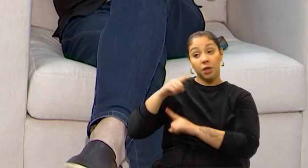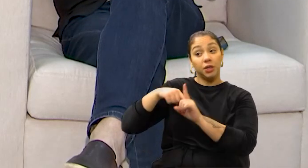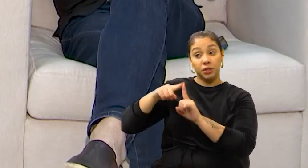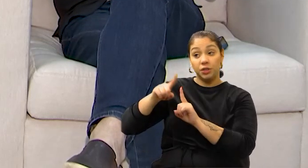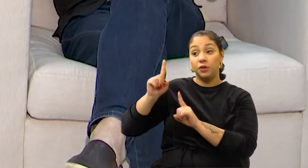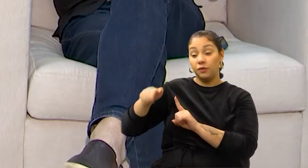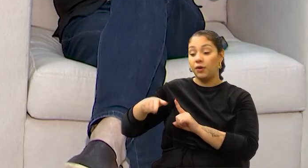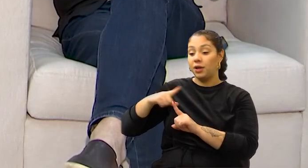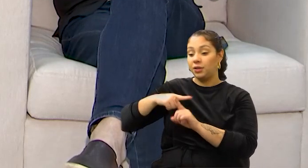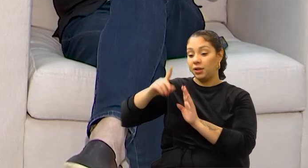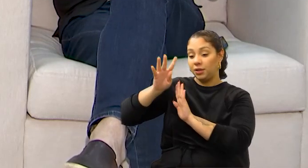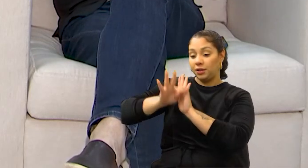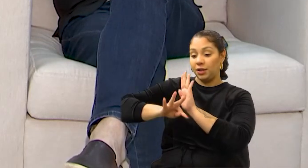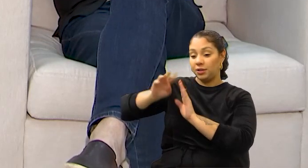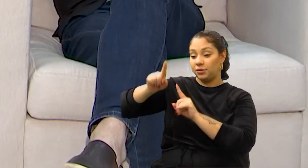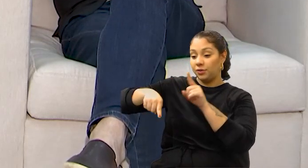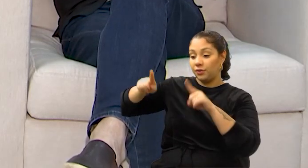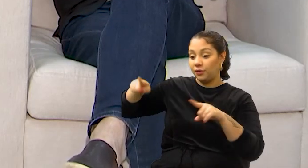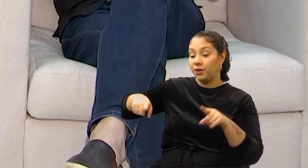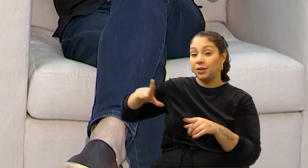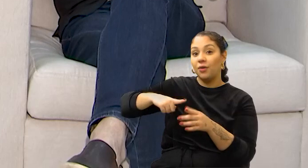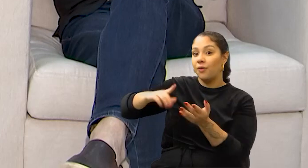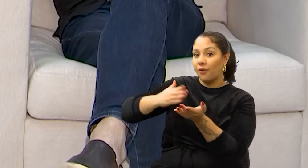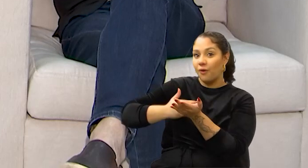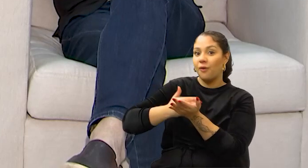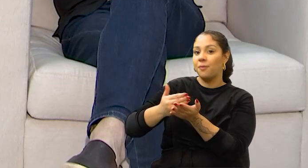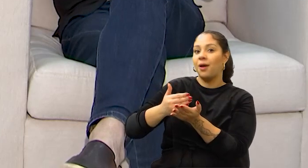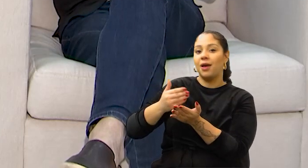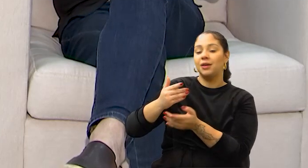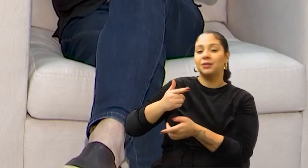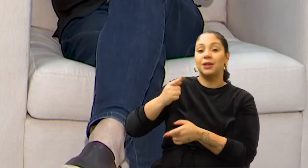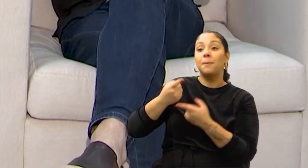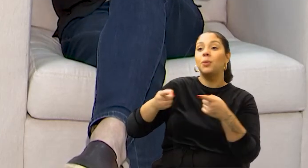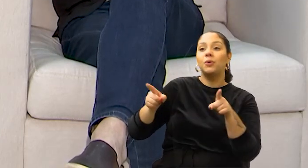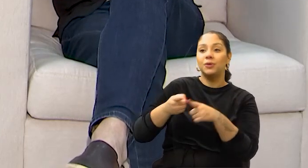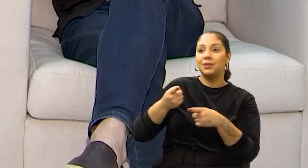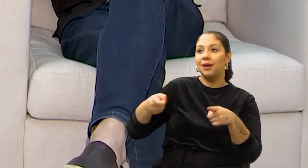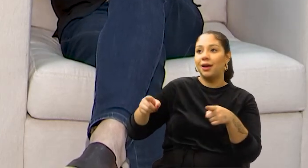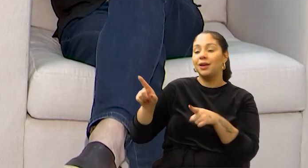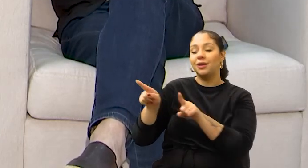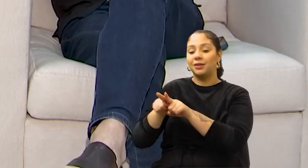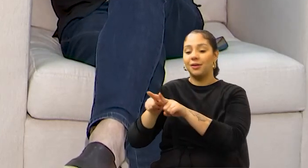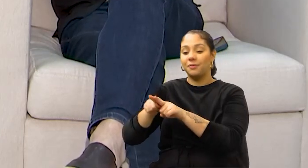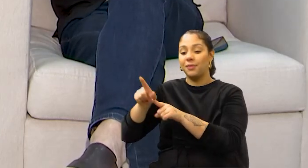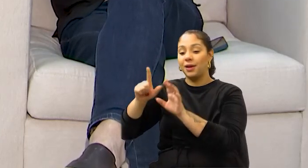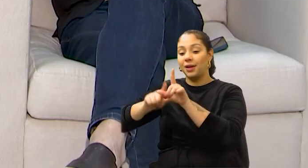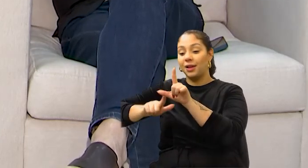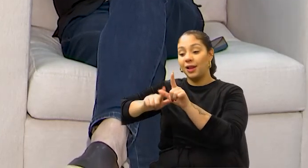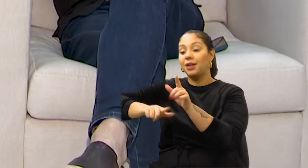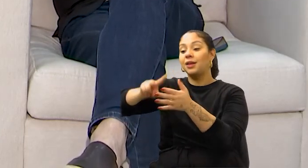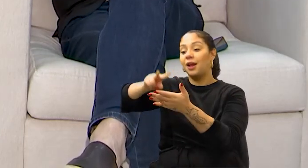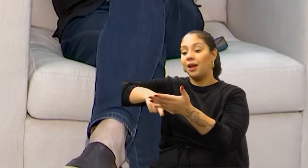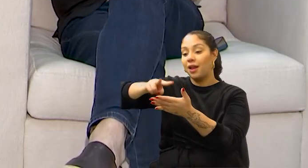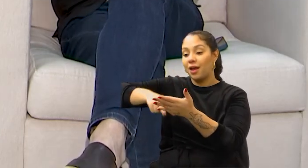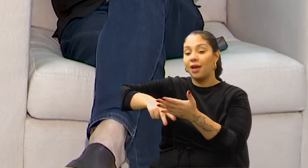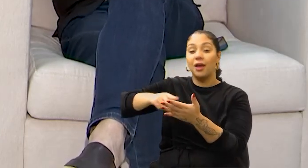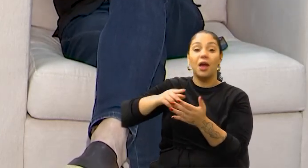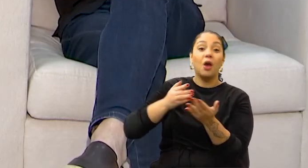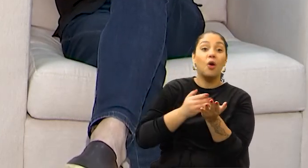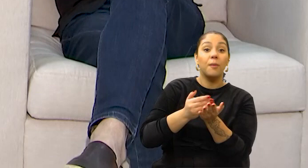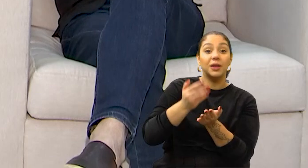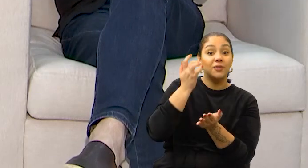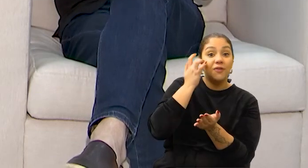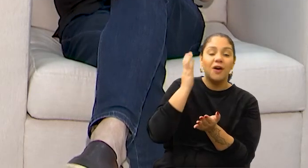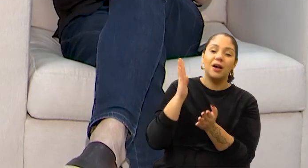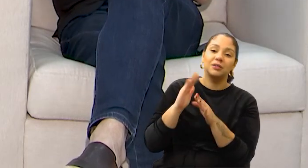preocupação intertextos diversificados né então sei lá começa pelo disco ouço diz que leia a letra olha que bom